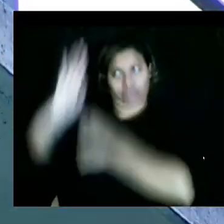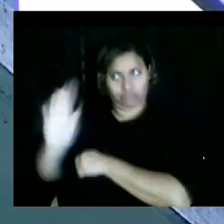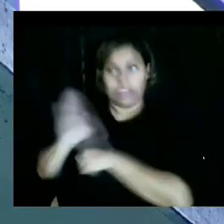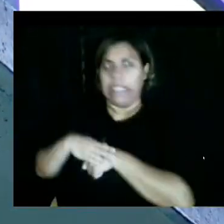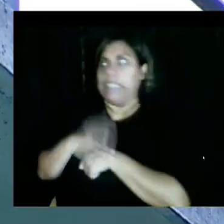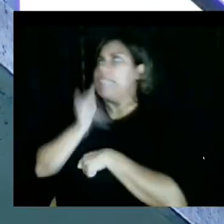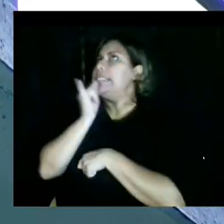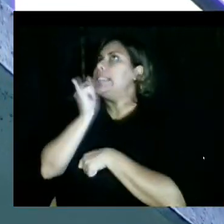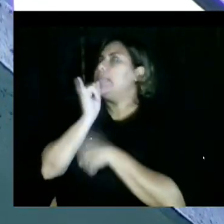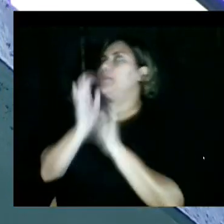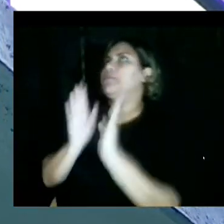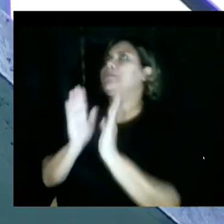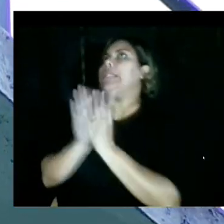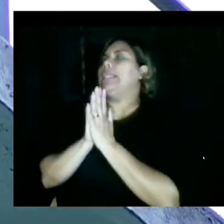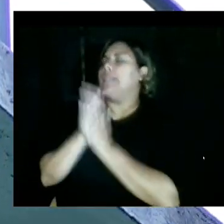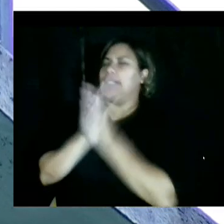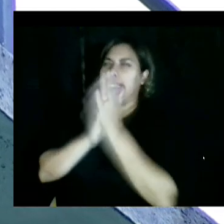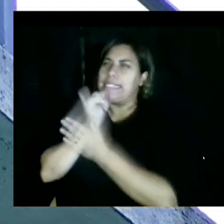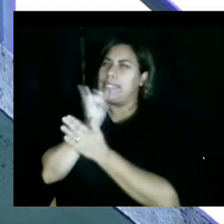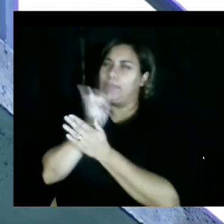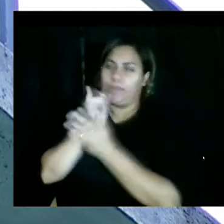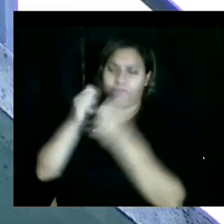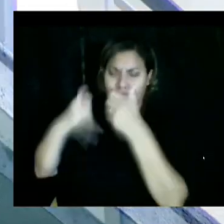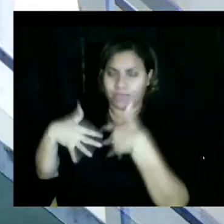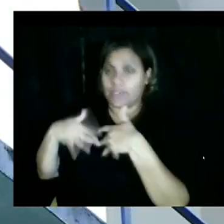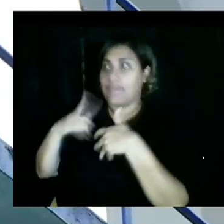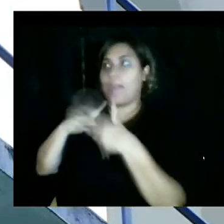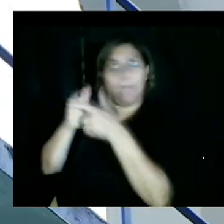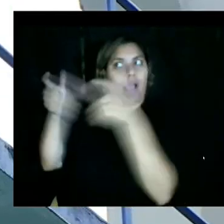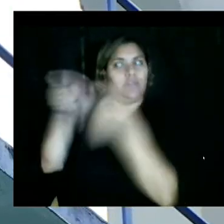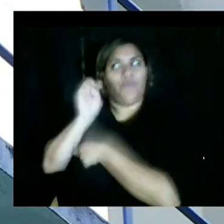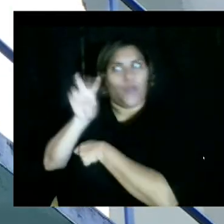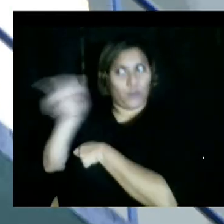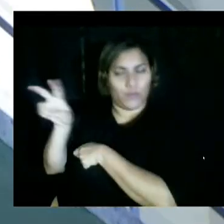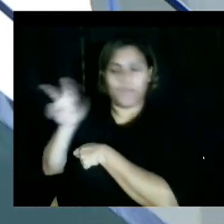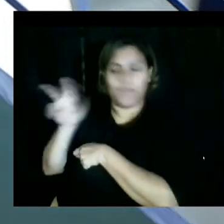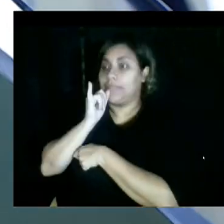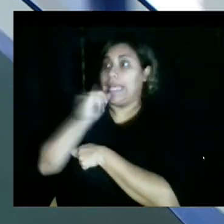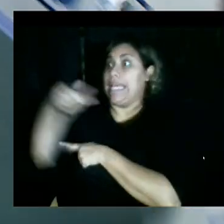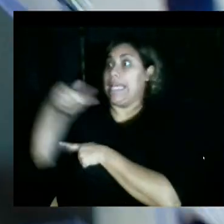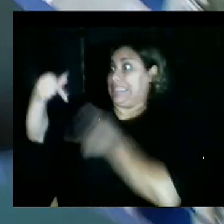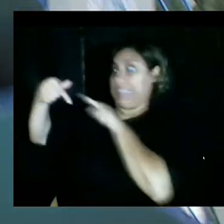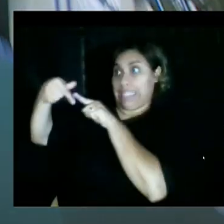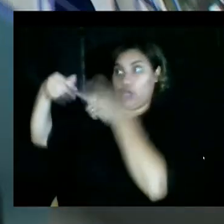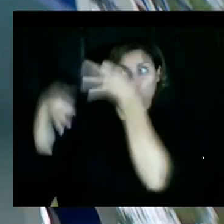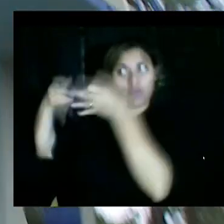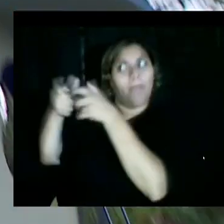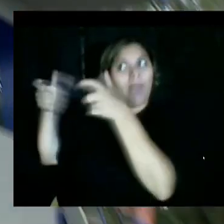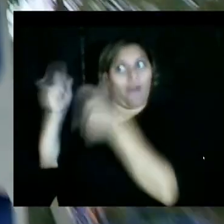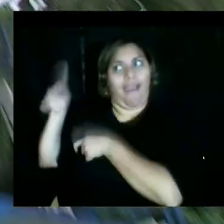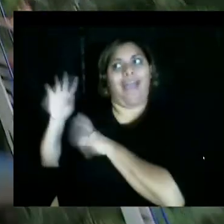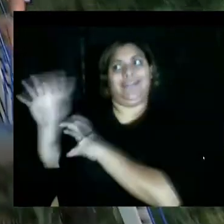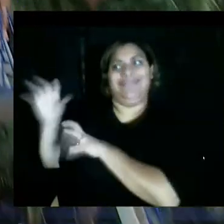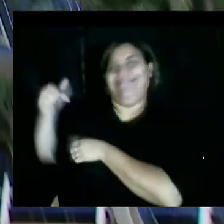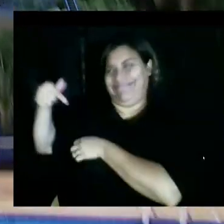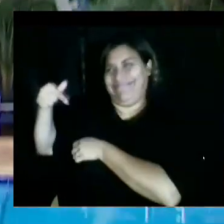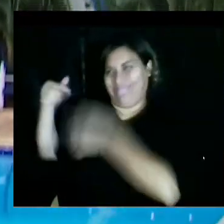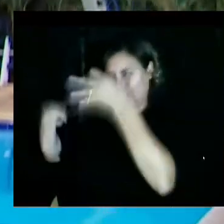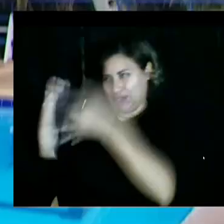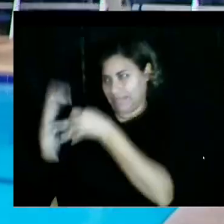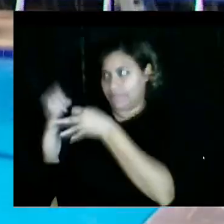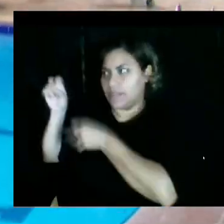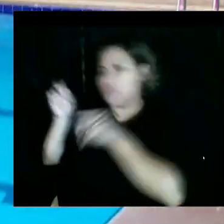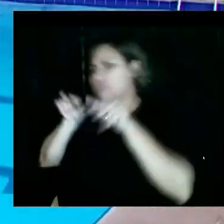vamos citar uma situação que ocorre mais, né? 7 juízes, por exemplo, né? As 2 primeiras